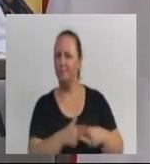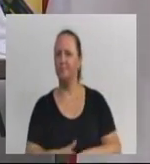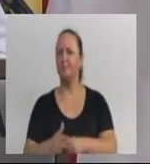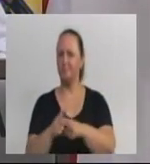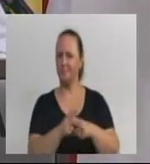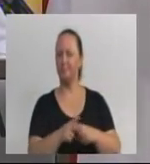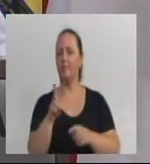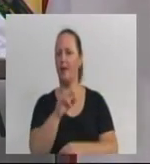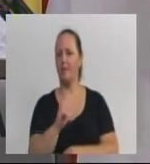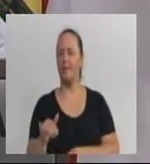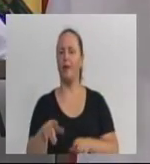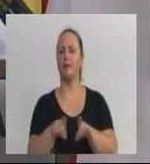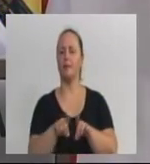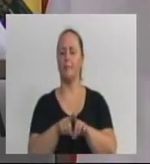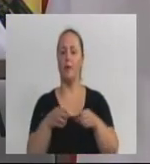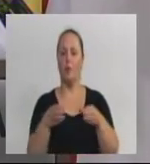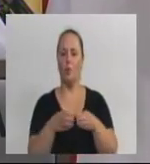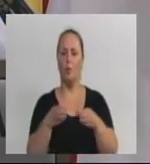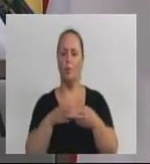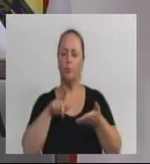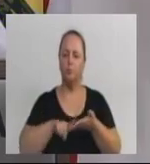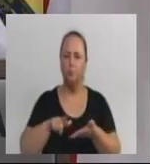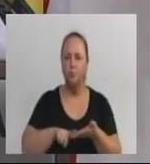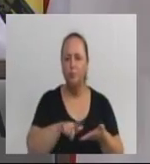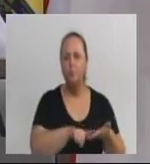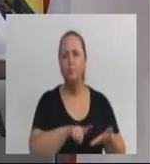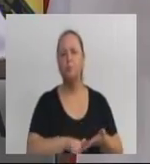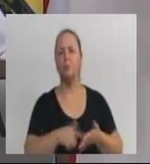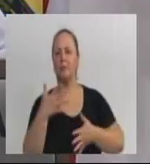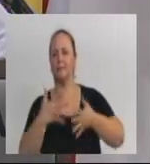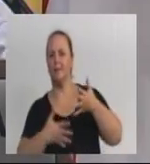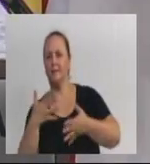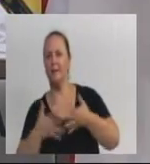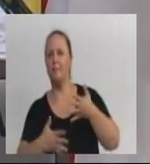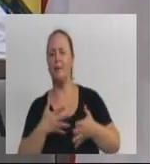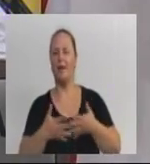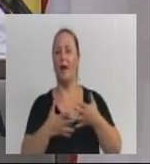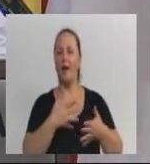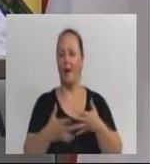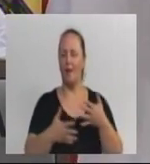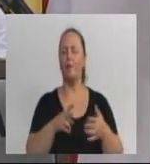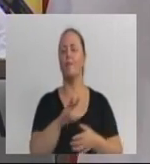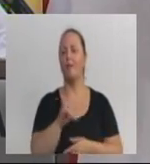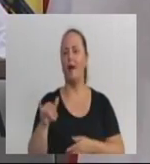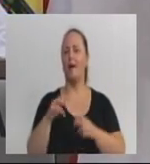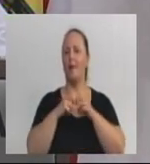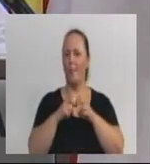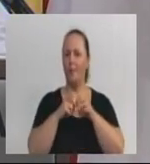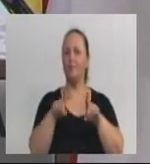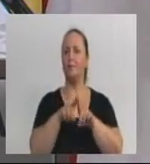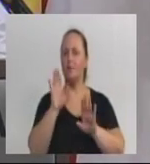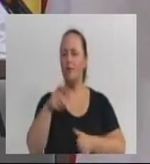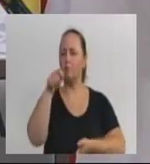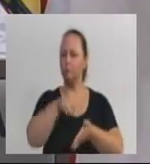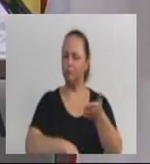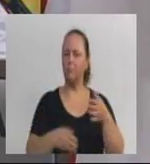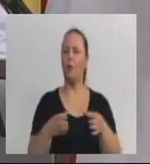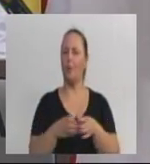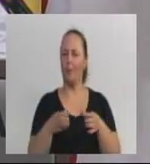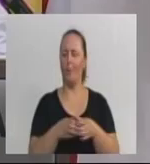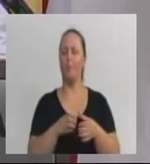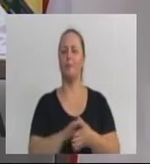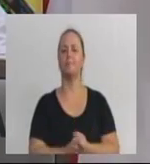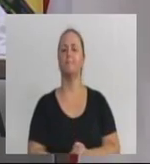de limpezas, em rua, em terminais, nos ônibus, também já está contratada. Esperamos que em